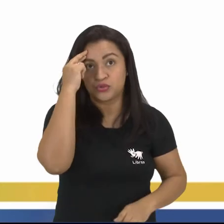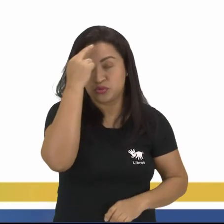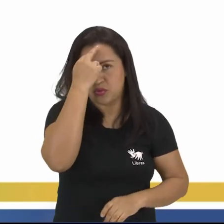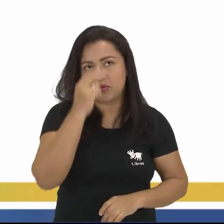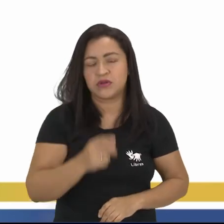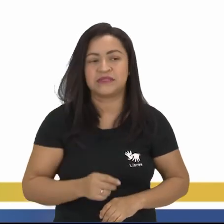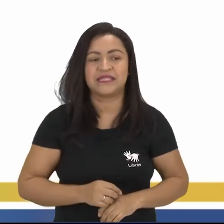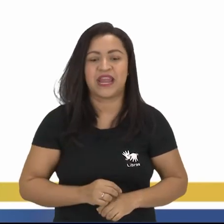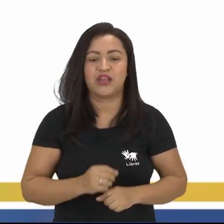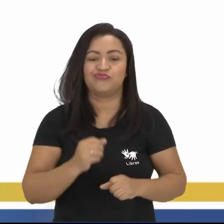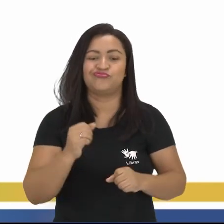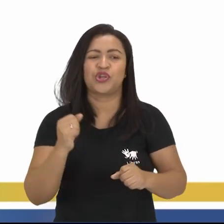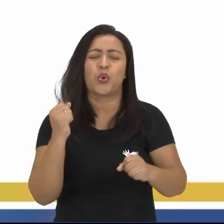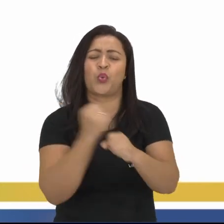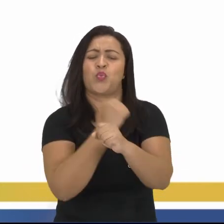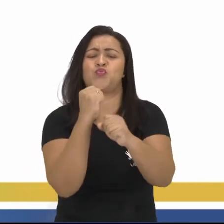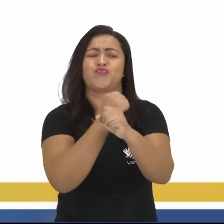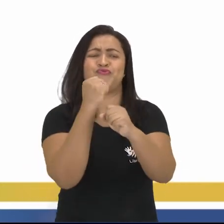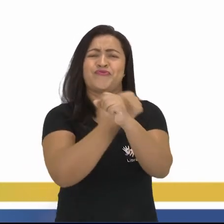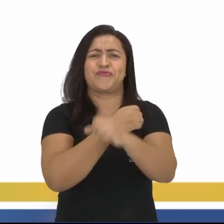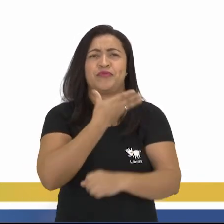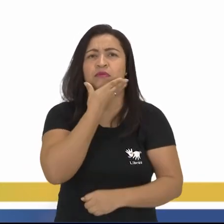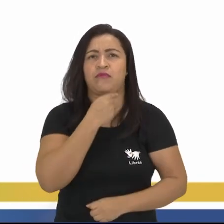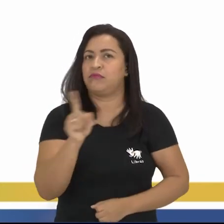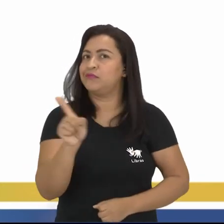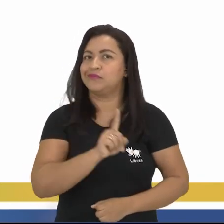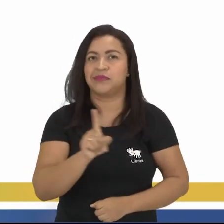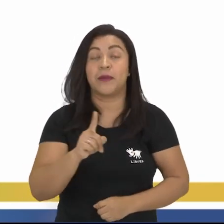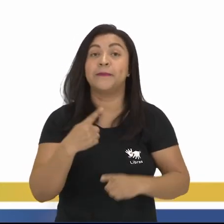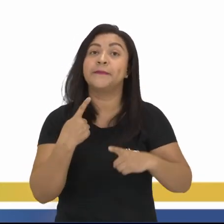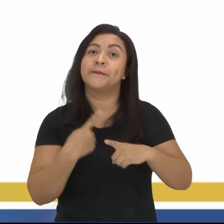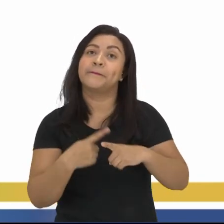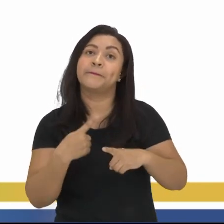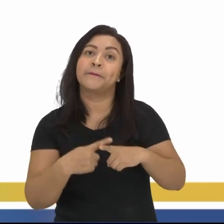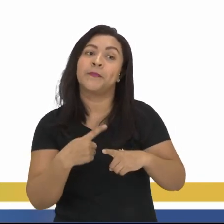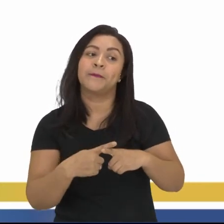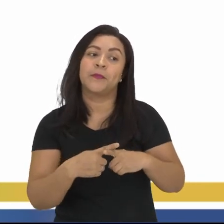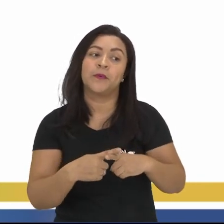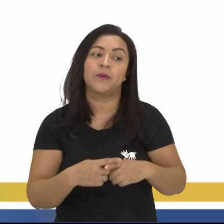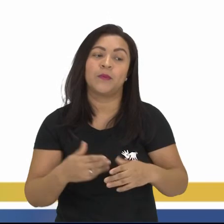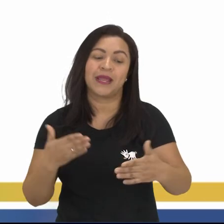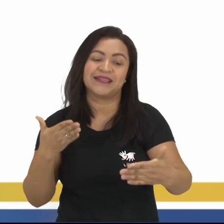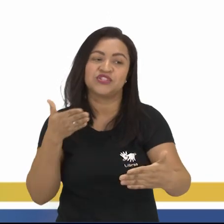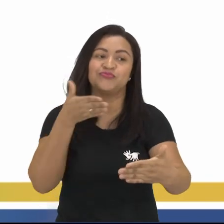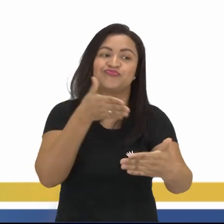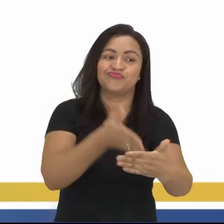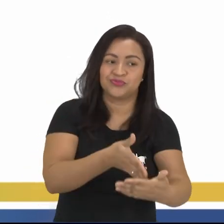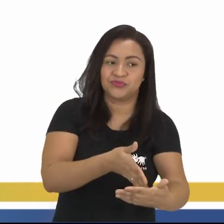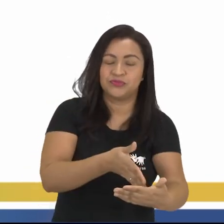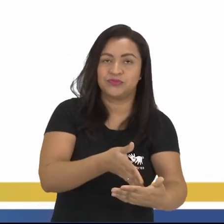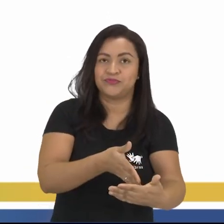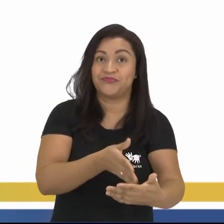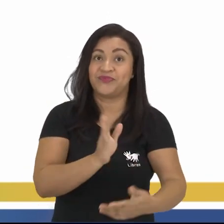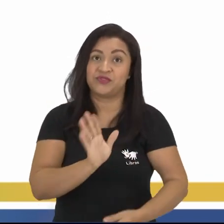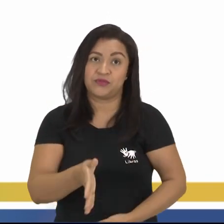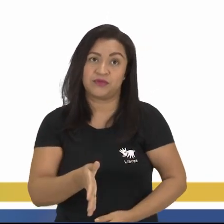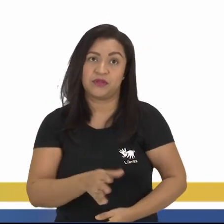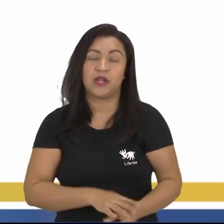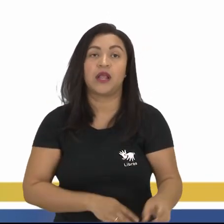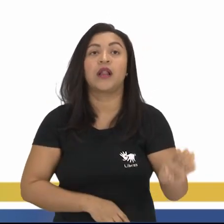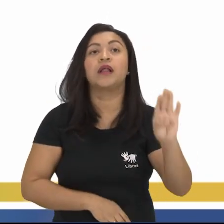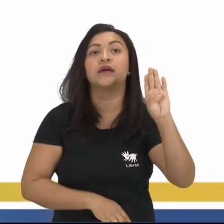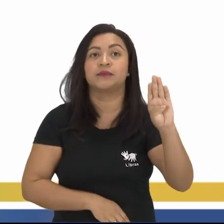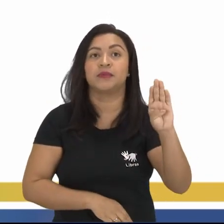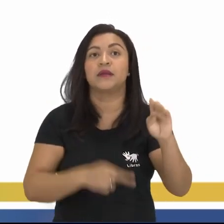é construída pelos homens, porque ela é pré-definida pelo destino. Letra B.